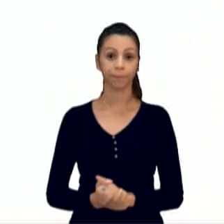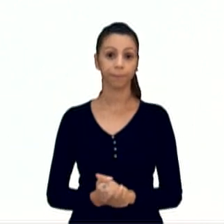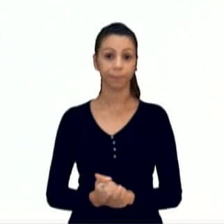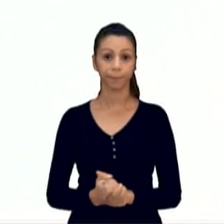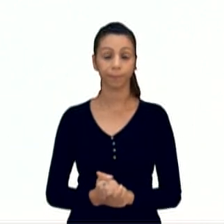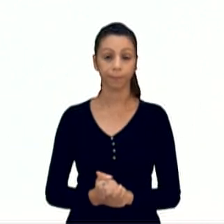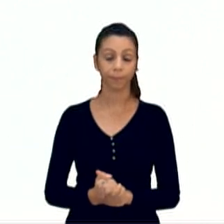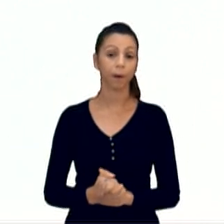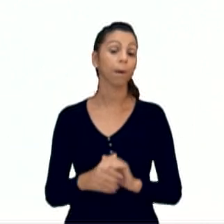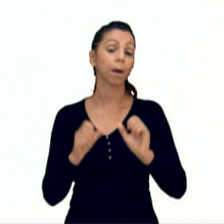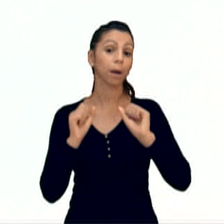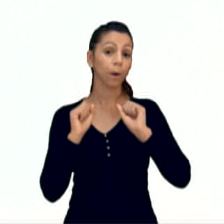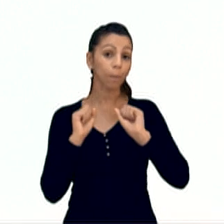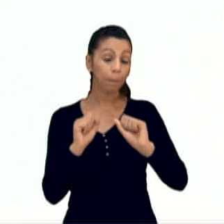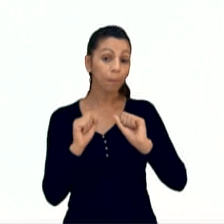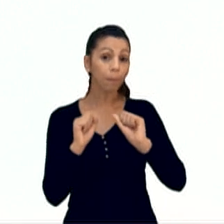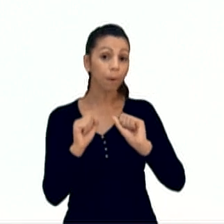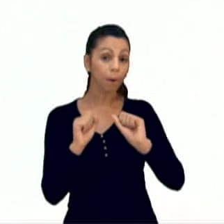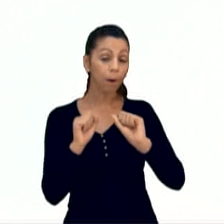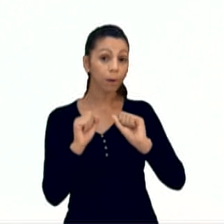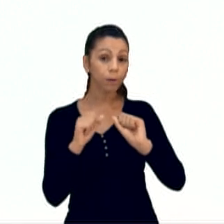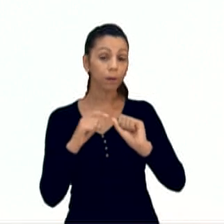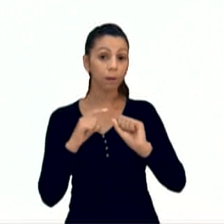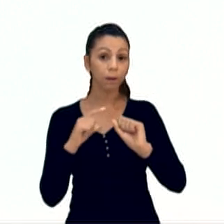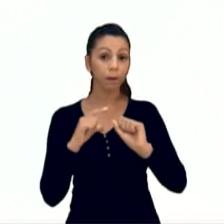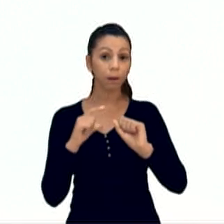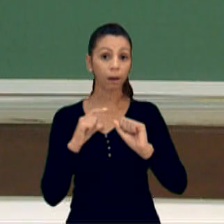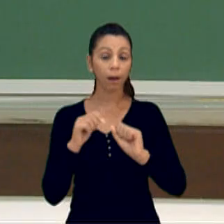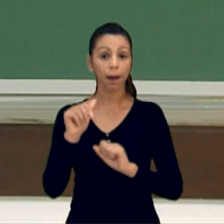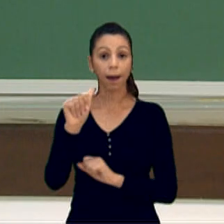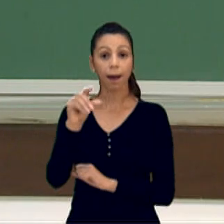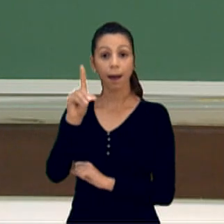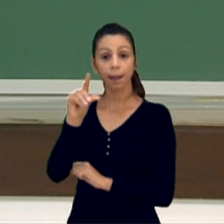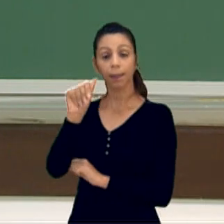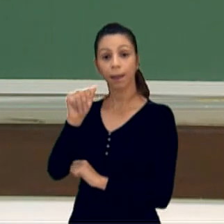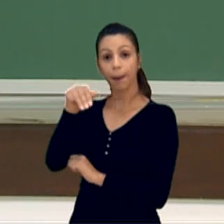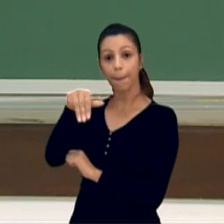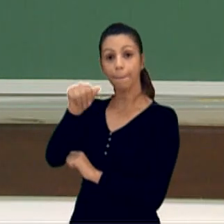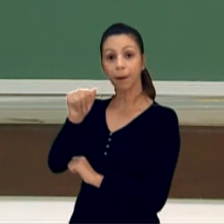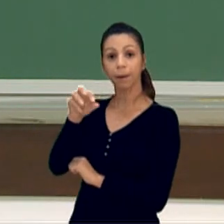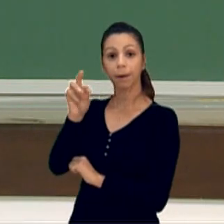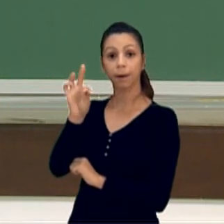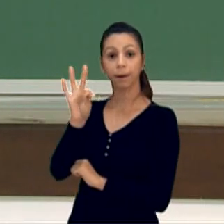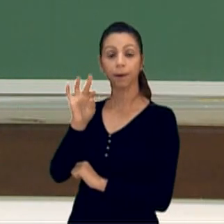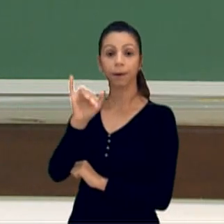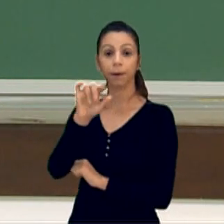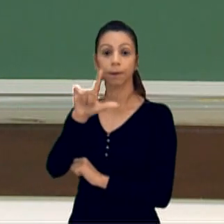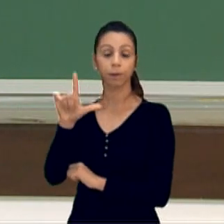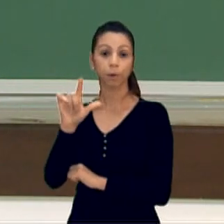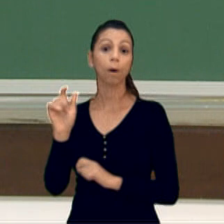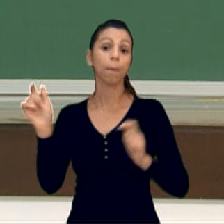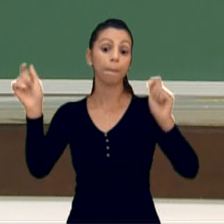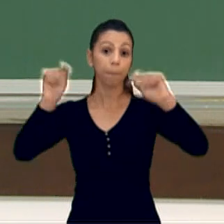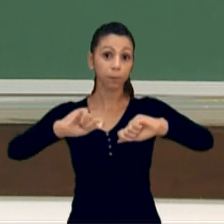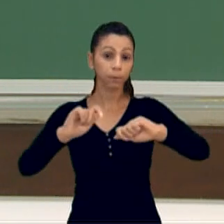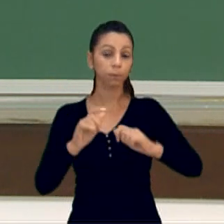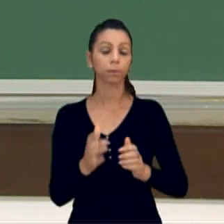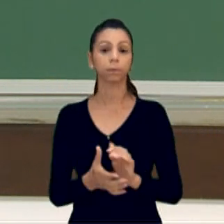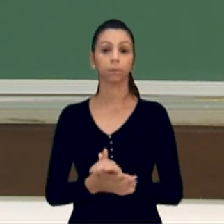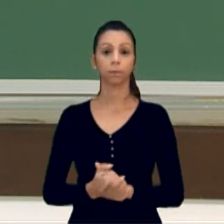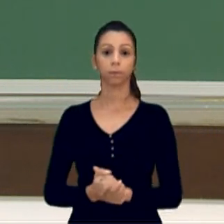bones? Eu posso ter adamantium nos meus ossos, né? Então, é uma possibilidade.